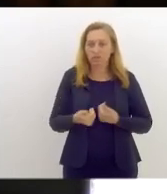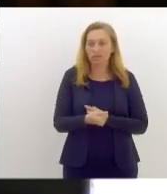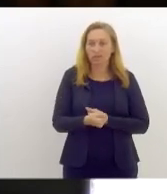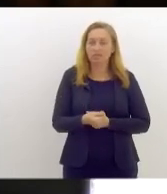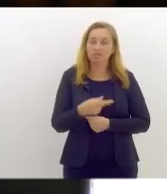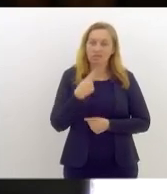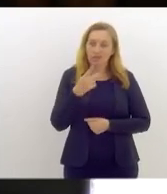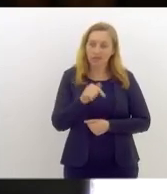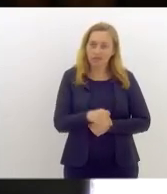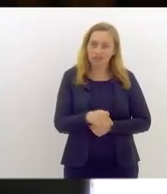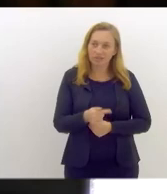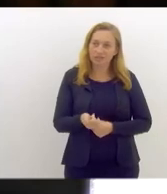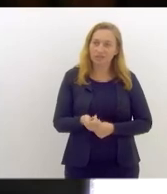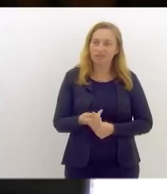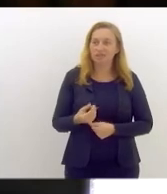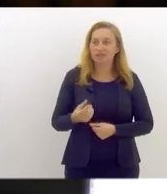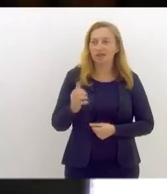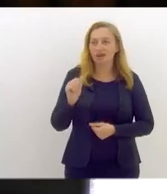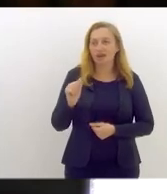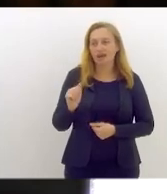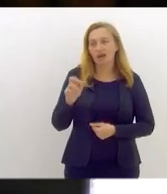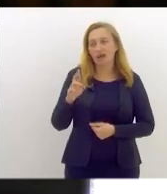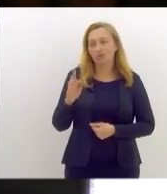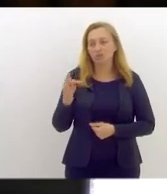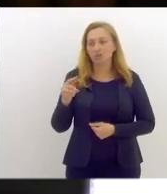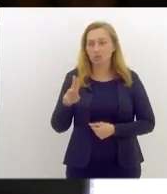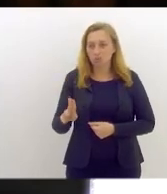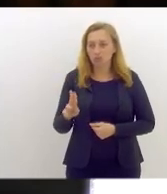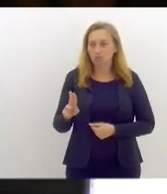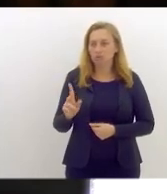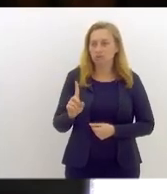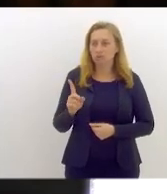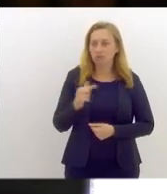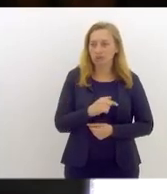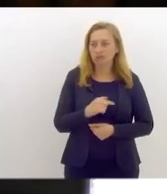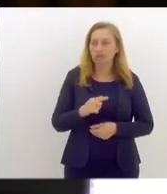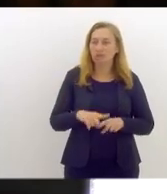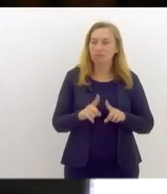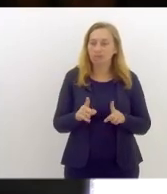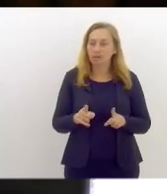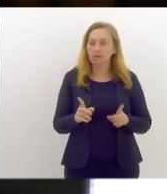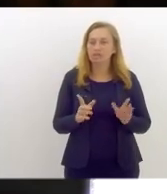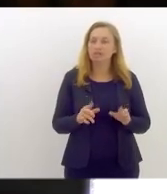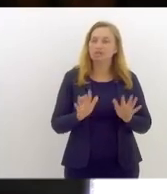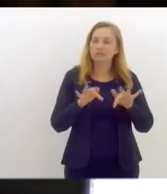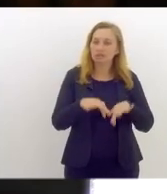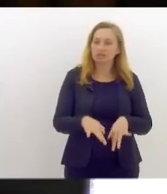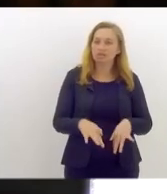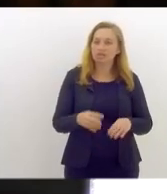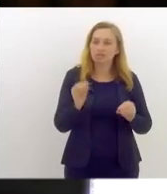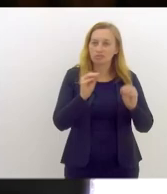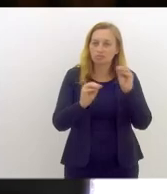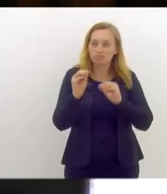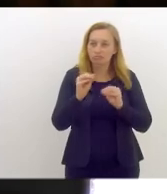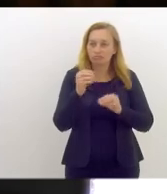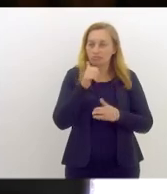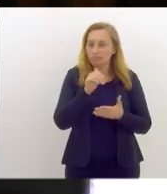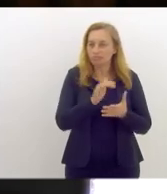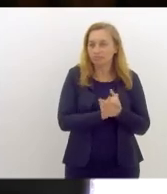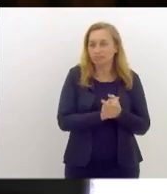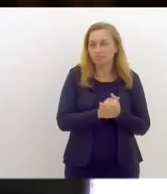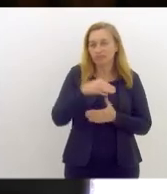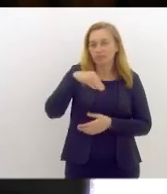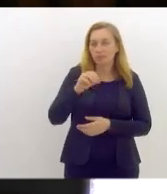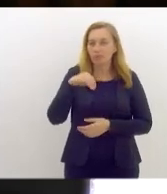destaco aqui né o Arthur não tá presente por Óbvio mas é Netinho da gente e finalizando mandar um beijo para minha esposa Mônica Oliveira